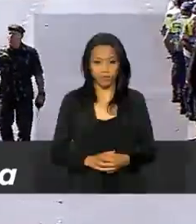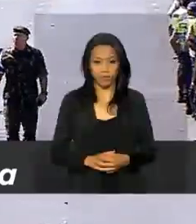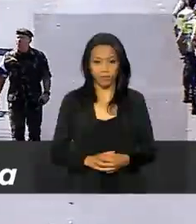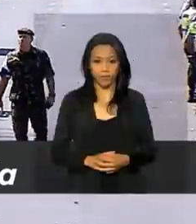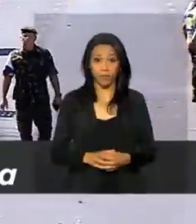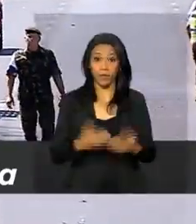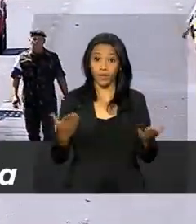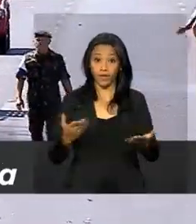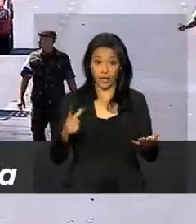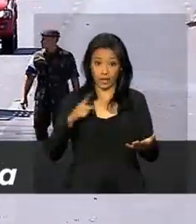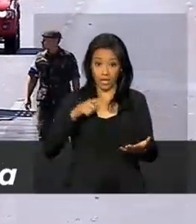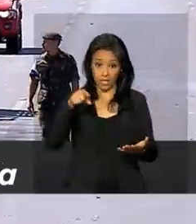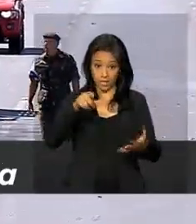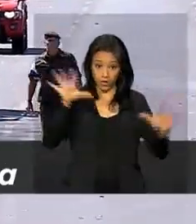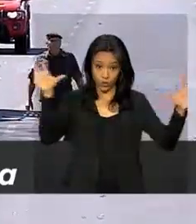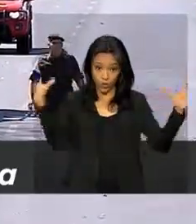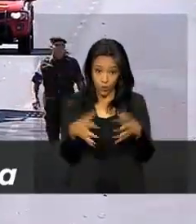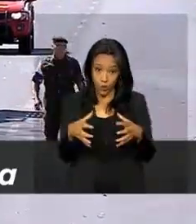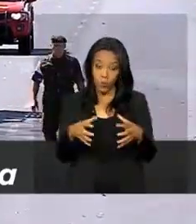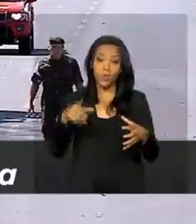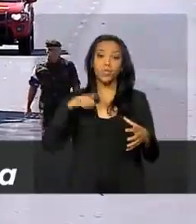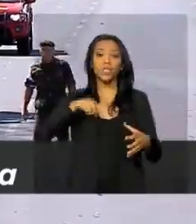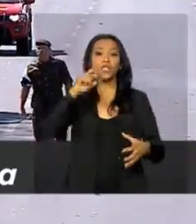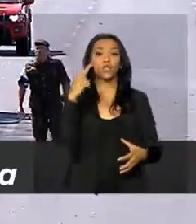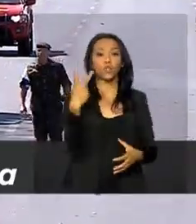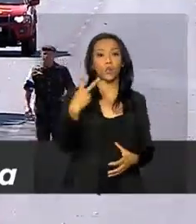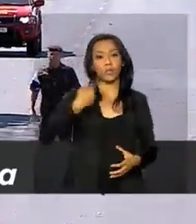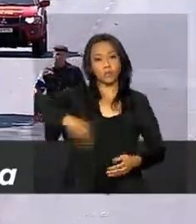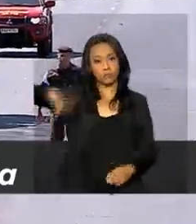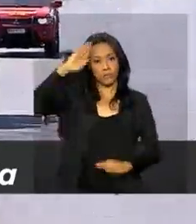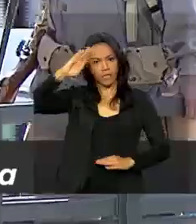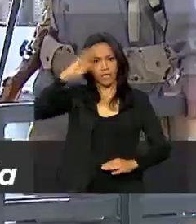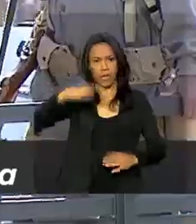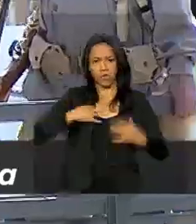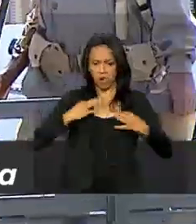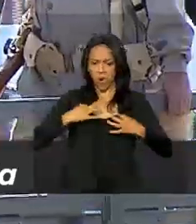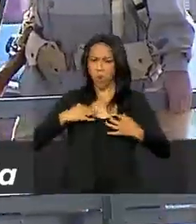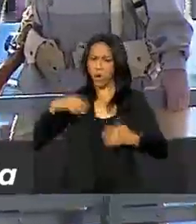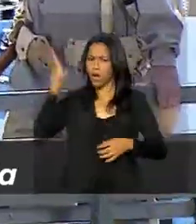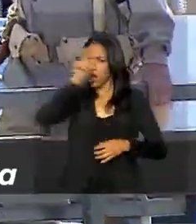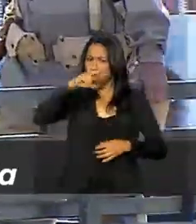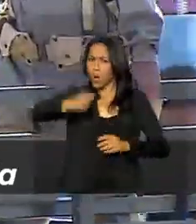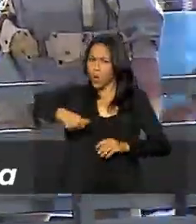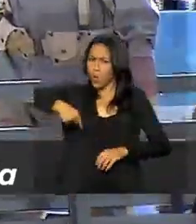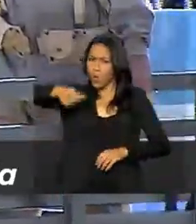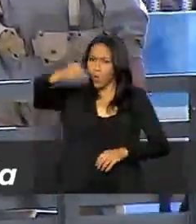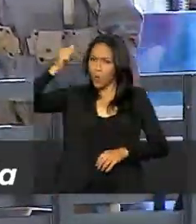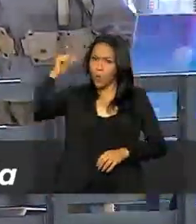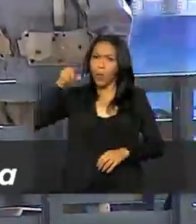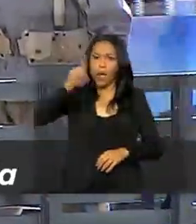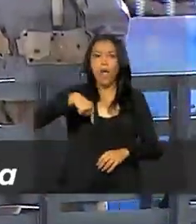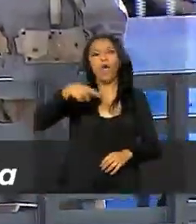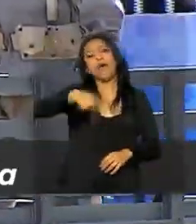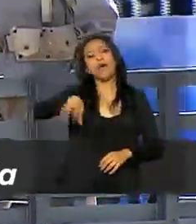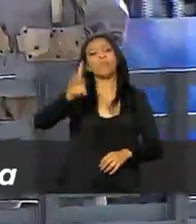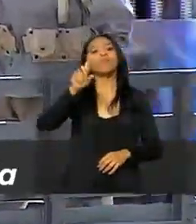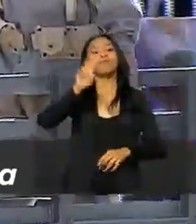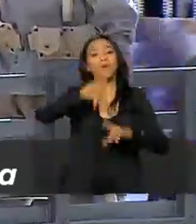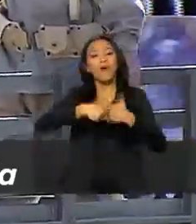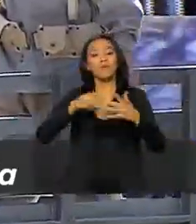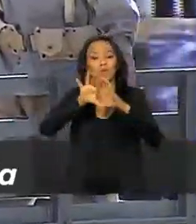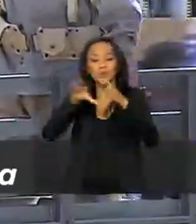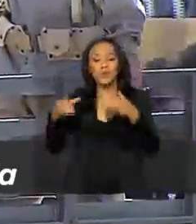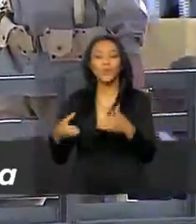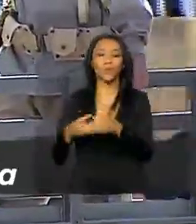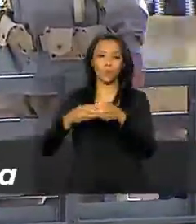Militares trajando uniformes históricos, sendo um deles em homenagem à Força Expedicionária Brasileira